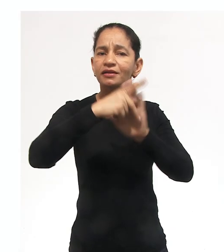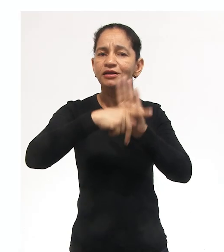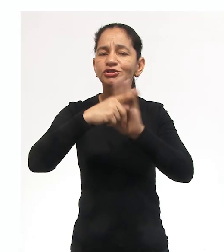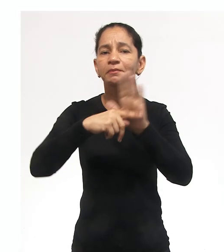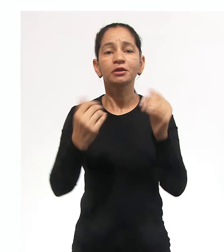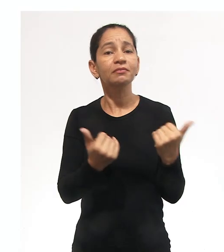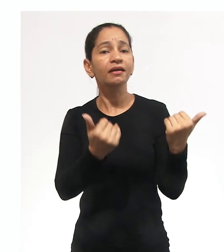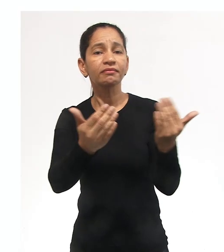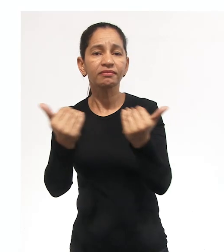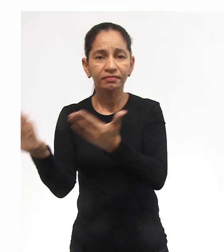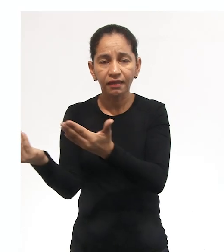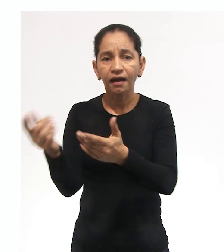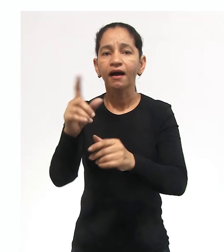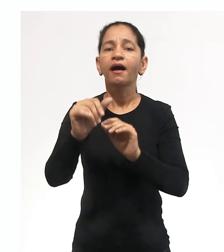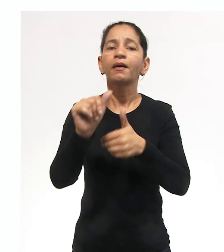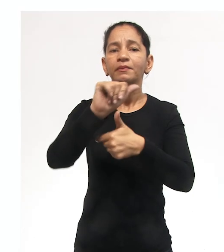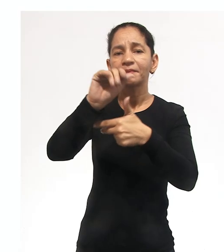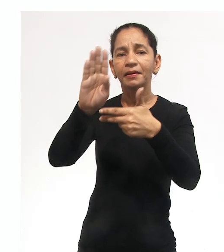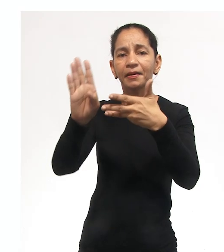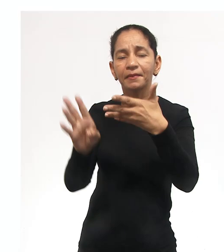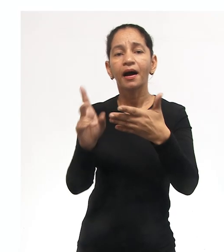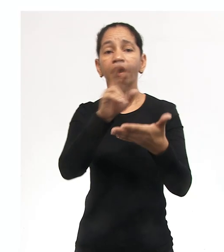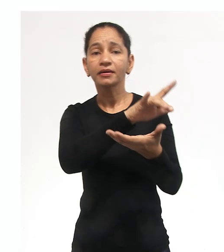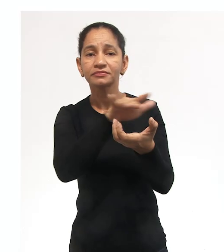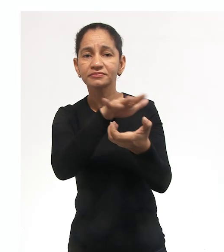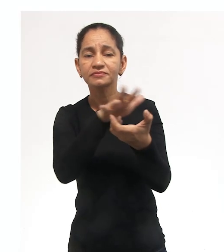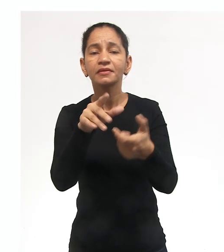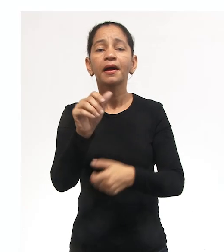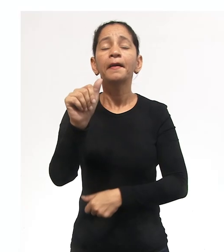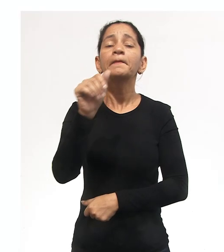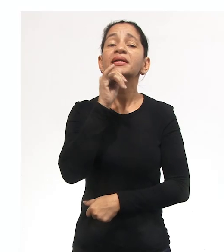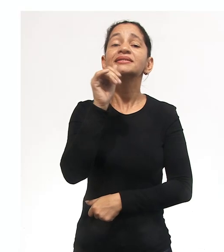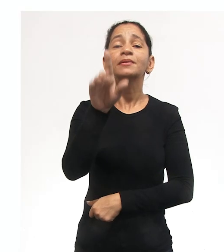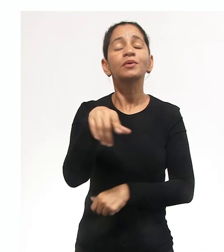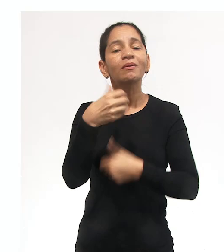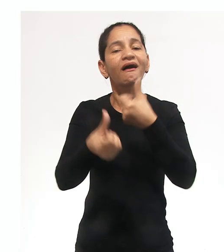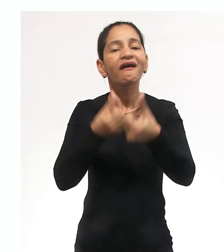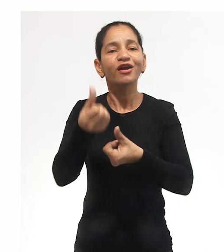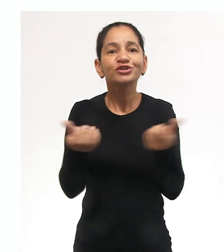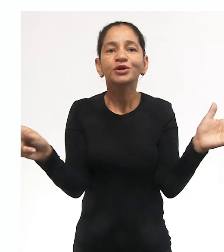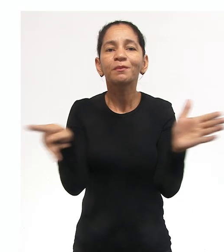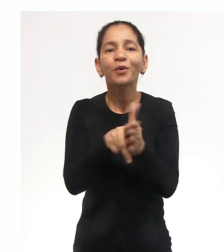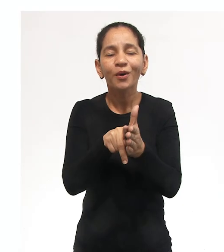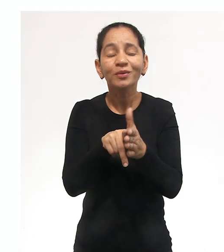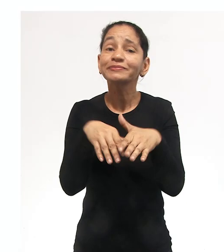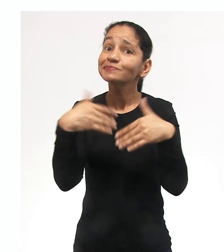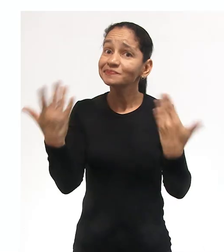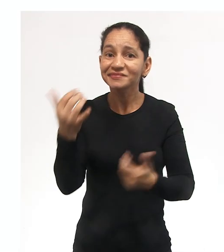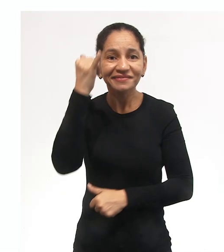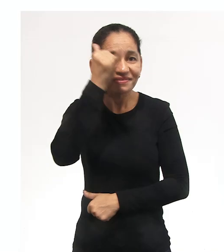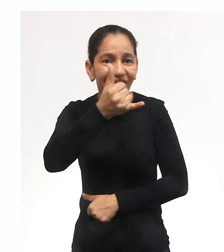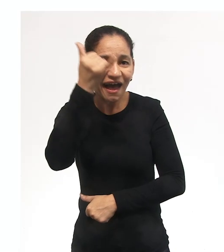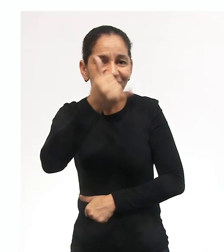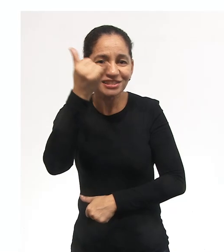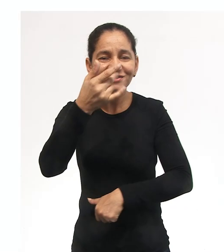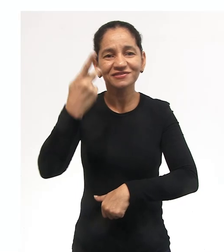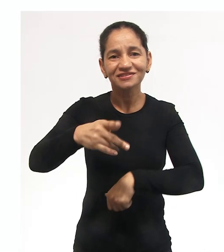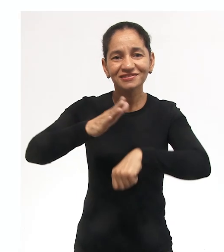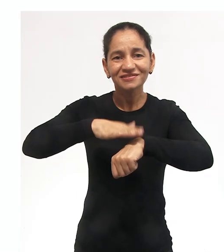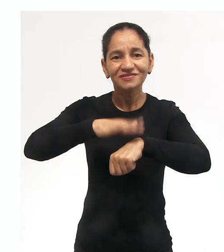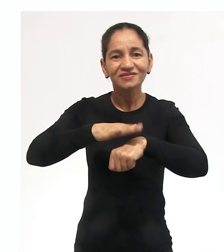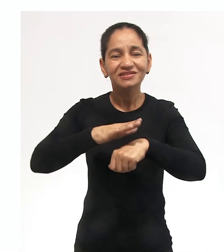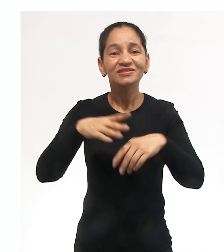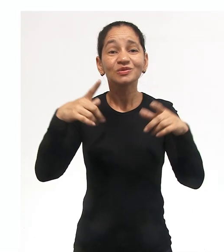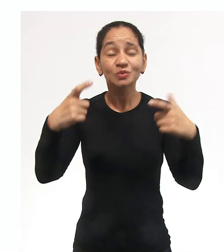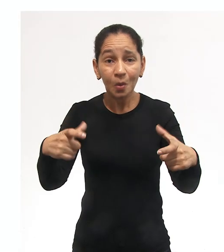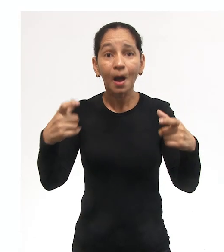elaborar para trabalhar a alfabetização e letramento com jovens e adultos? E as narrativas locais e histórias de vida,